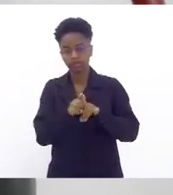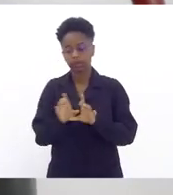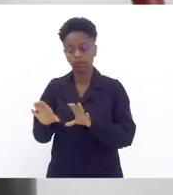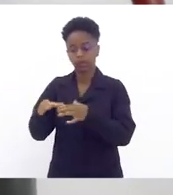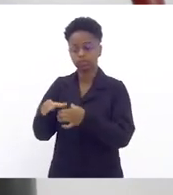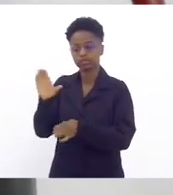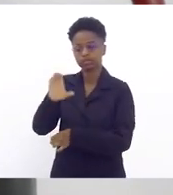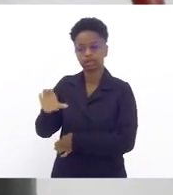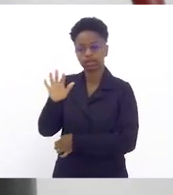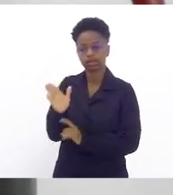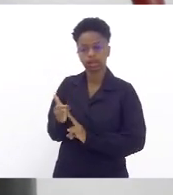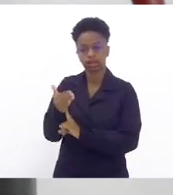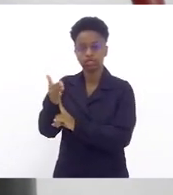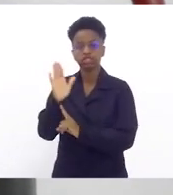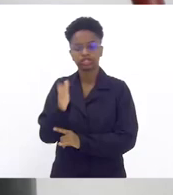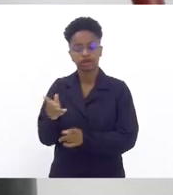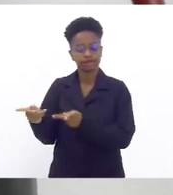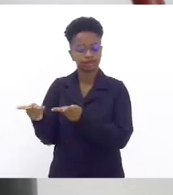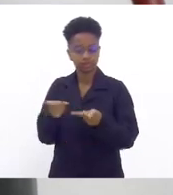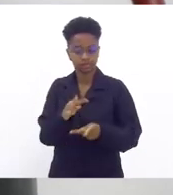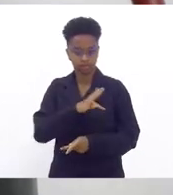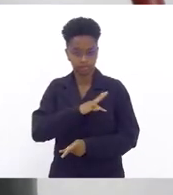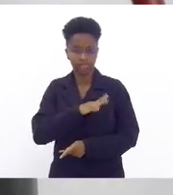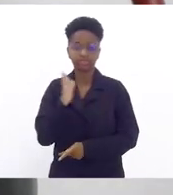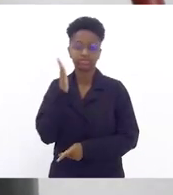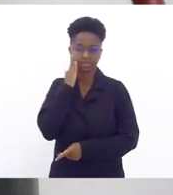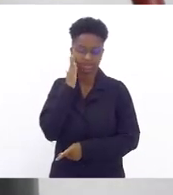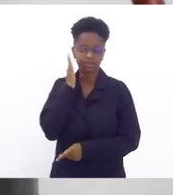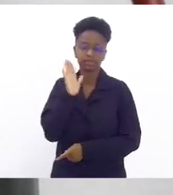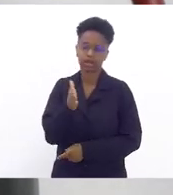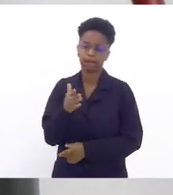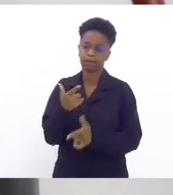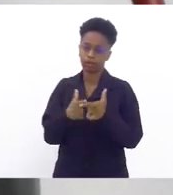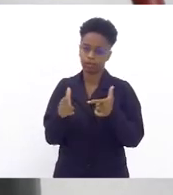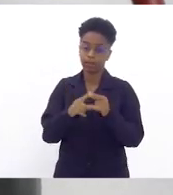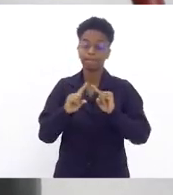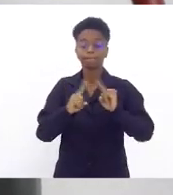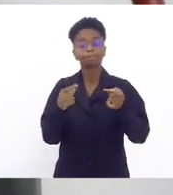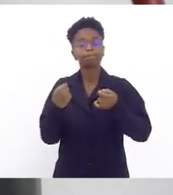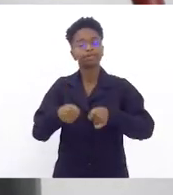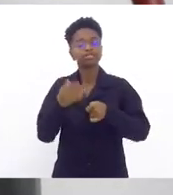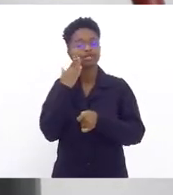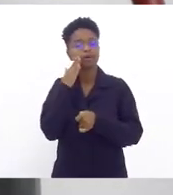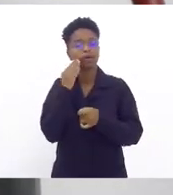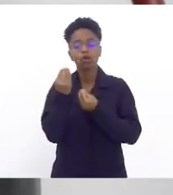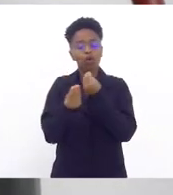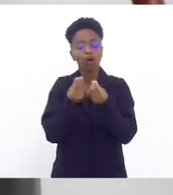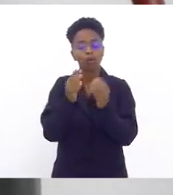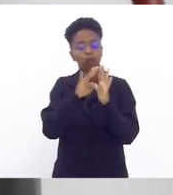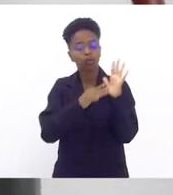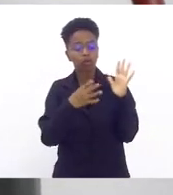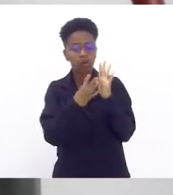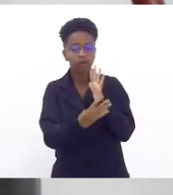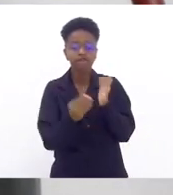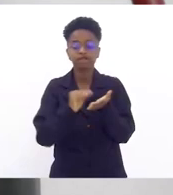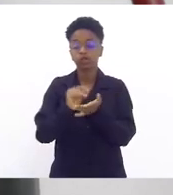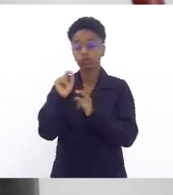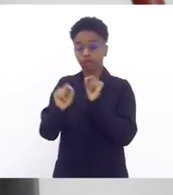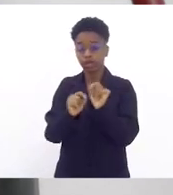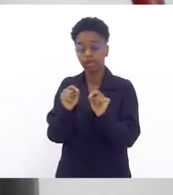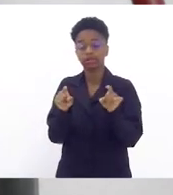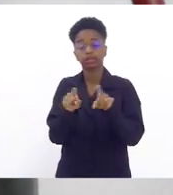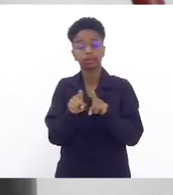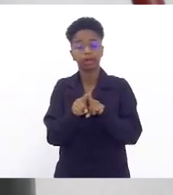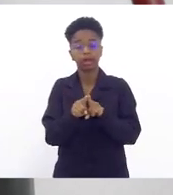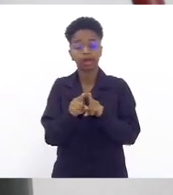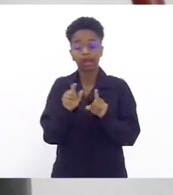já fizemos a visita técnica já sabemos do problema a gente precisa saber em que parte que tá as coisas tinha um cronograma o que falta e o que